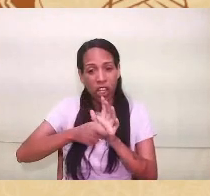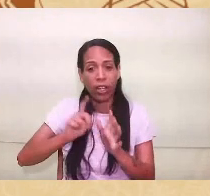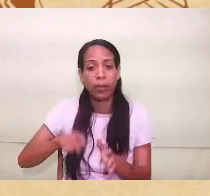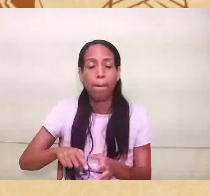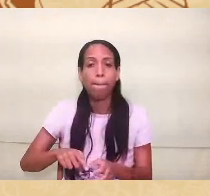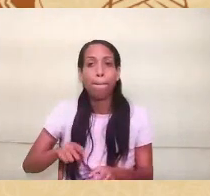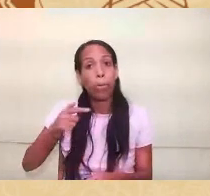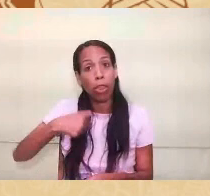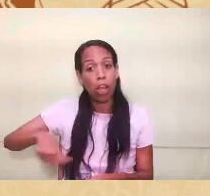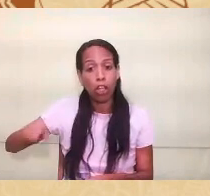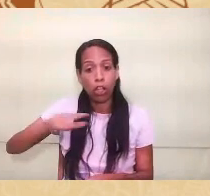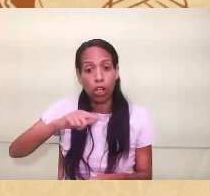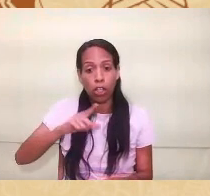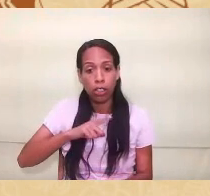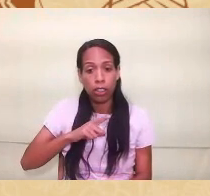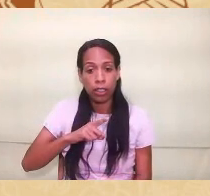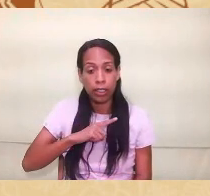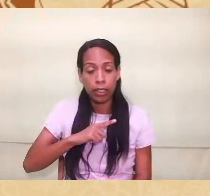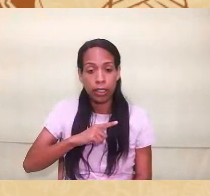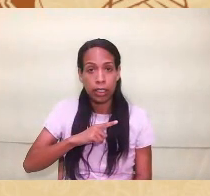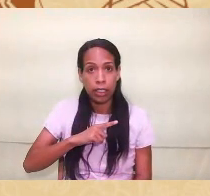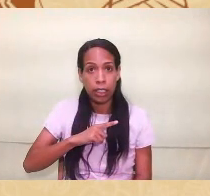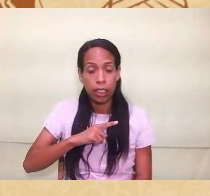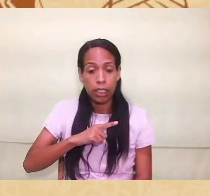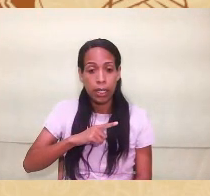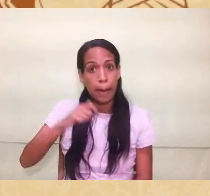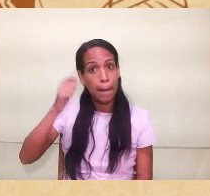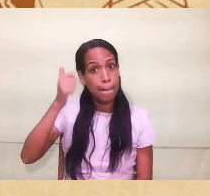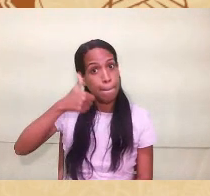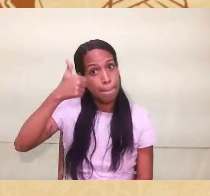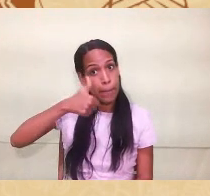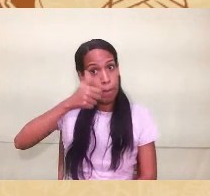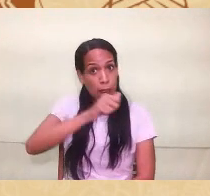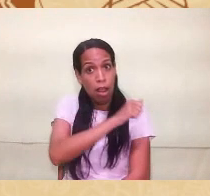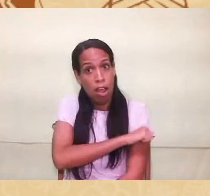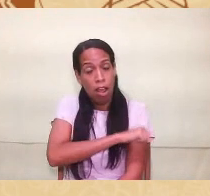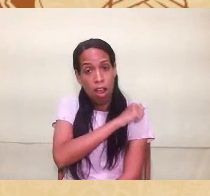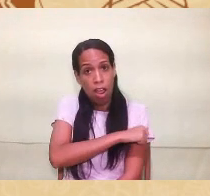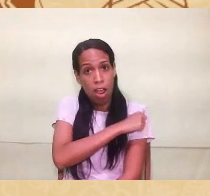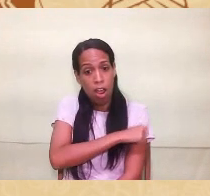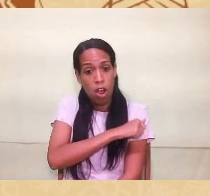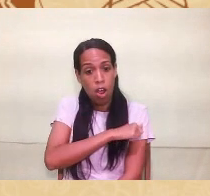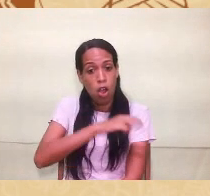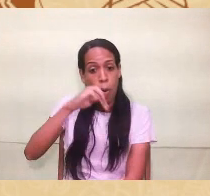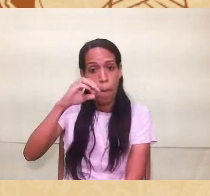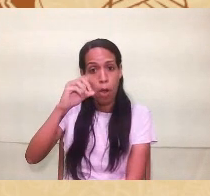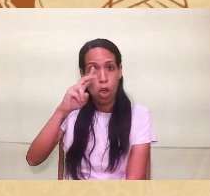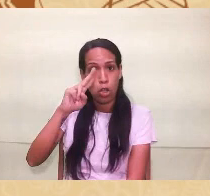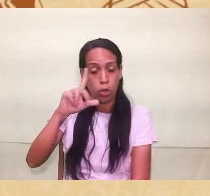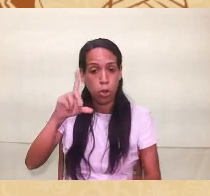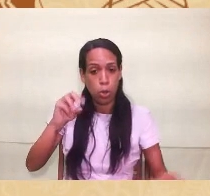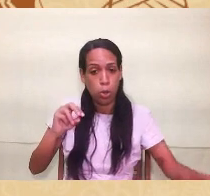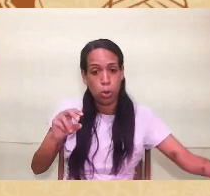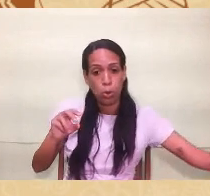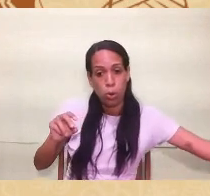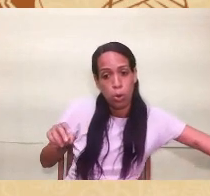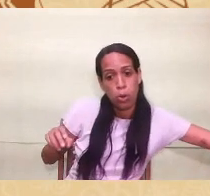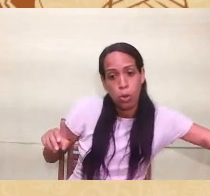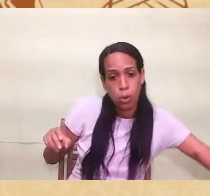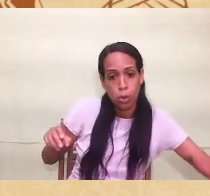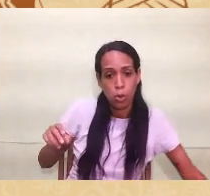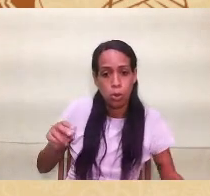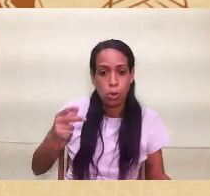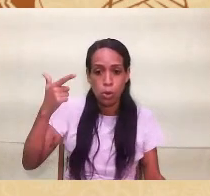A gente está, então, na primeira aula do módulo 2, Nossos Passos Vêm de Longe. E hoje a gente conta com